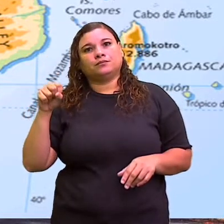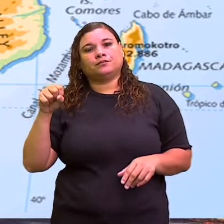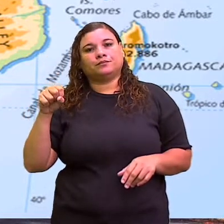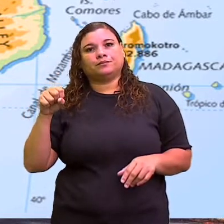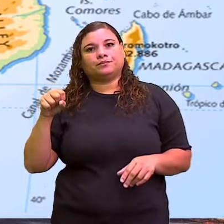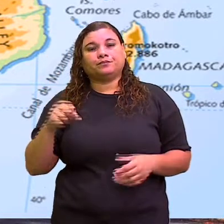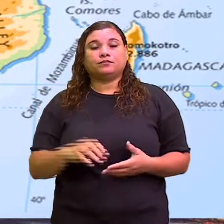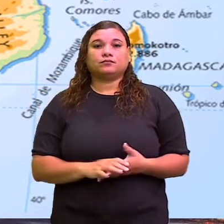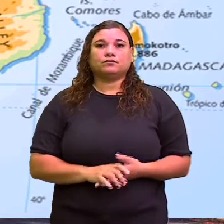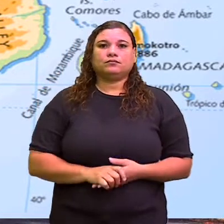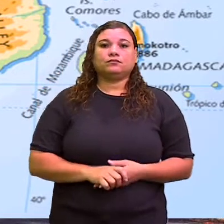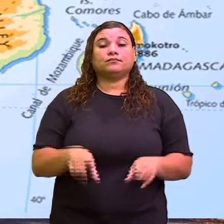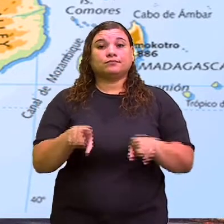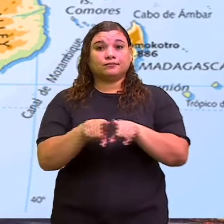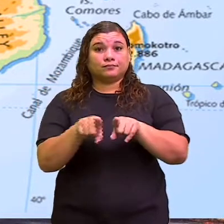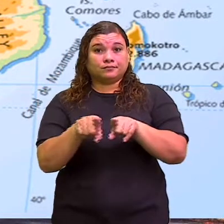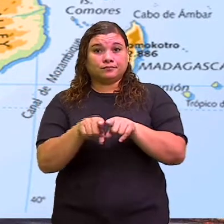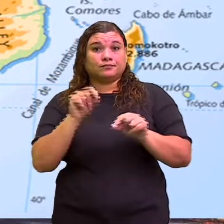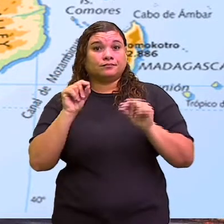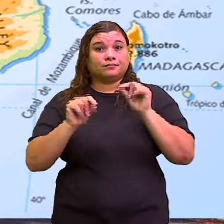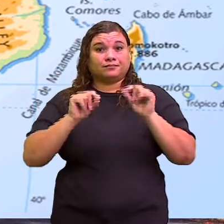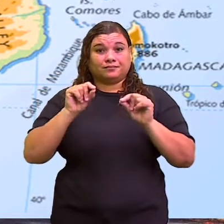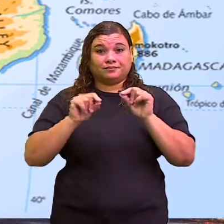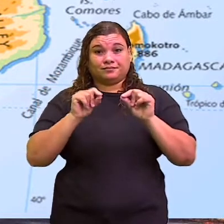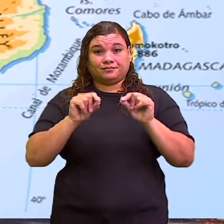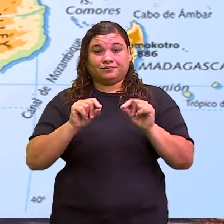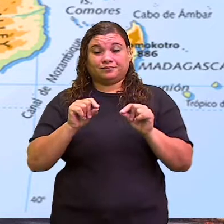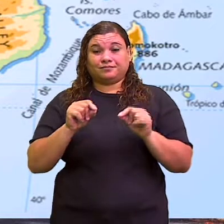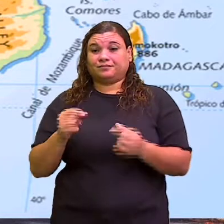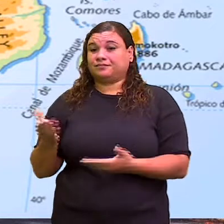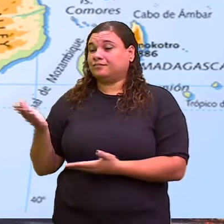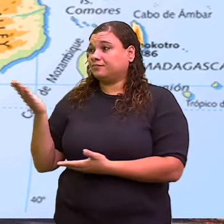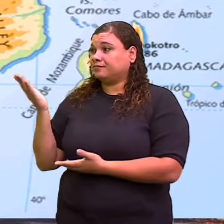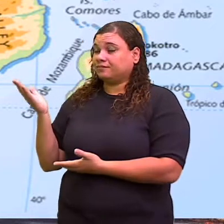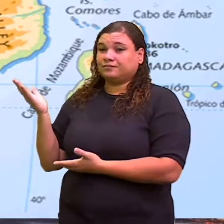também, olha, do lado, nós temos